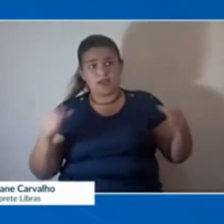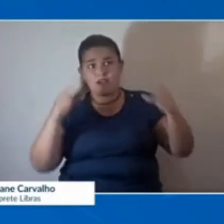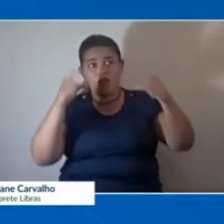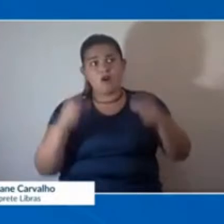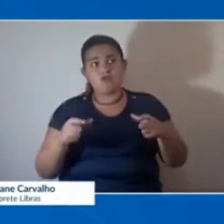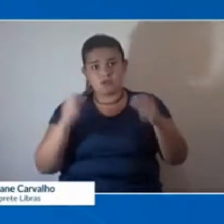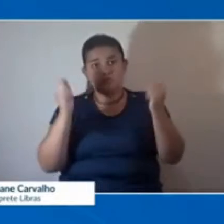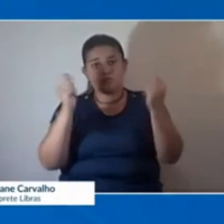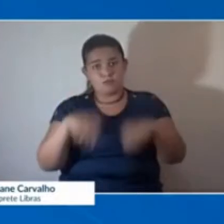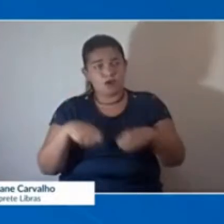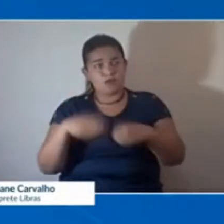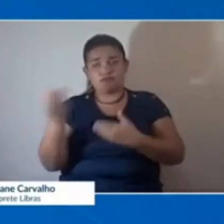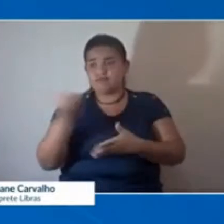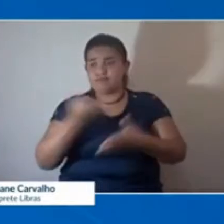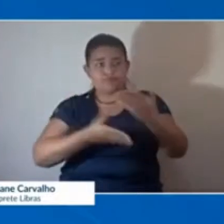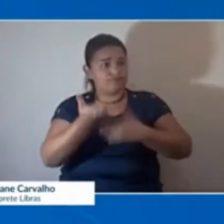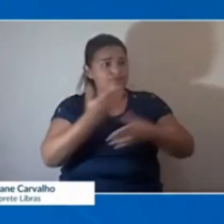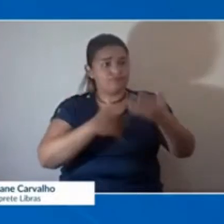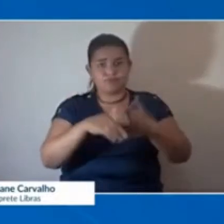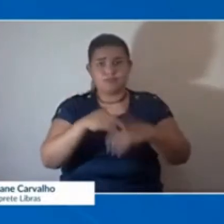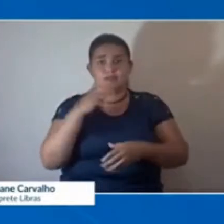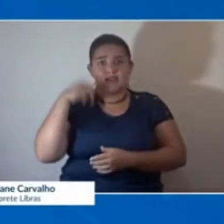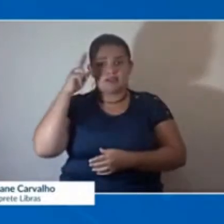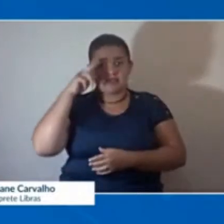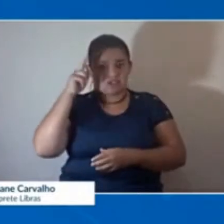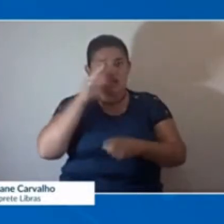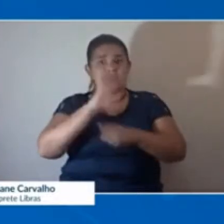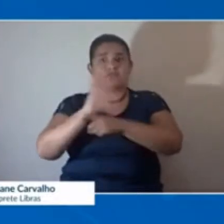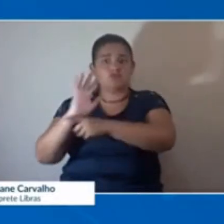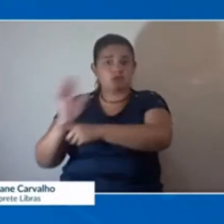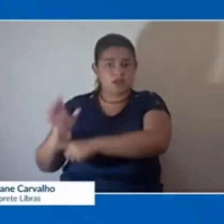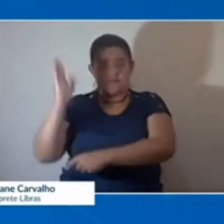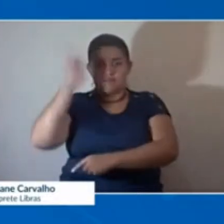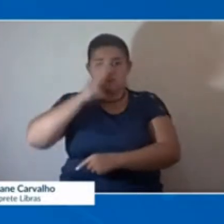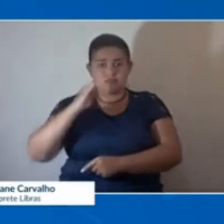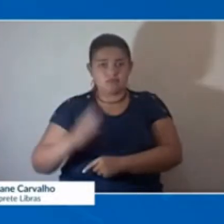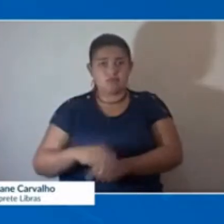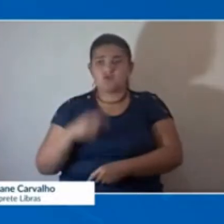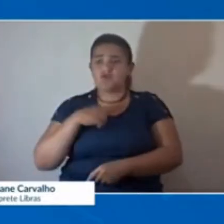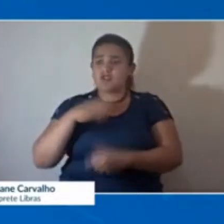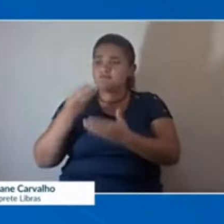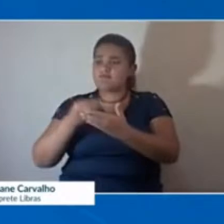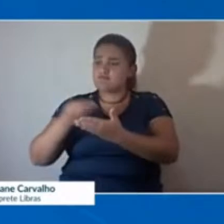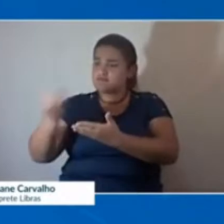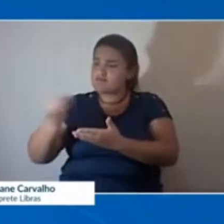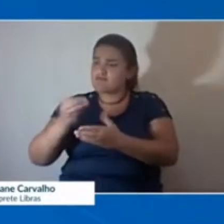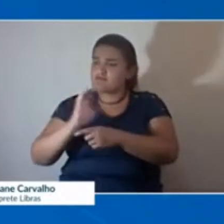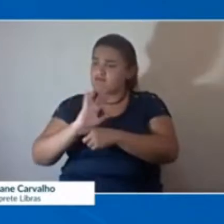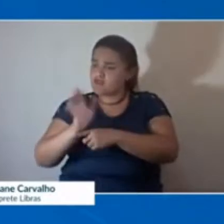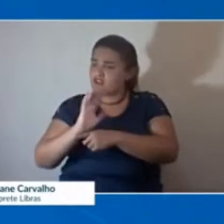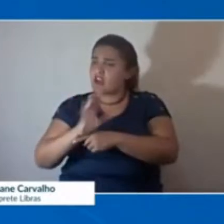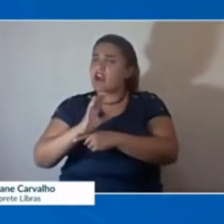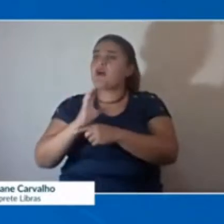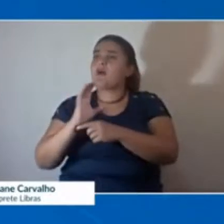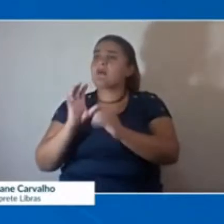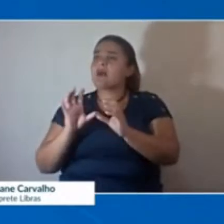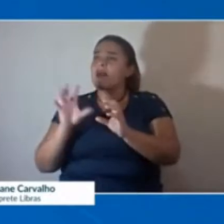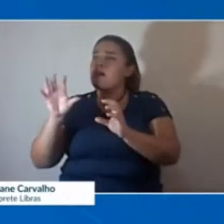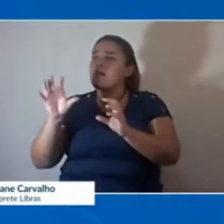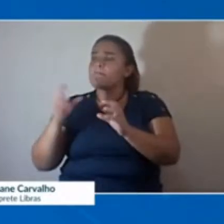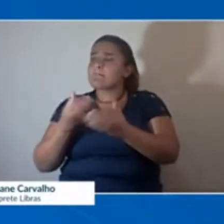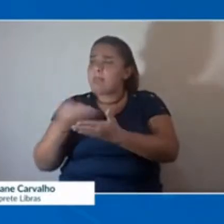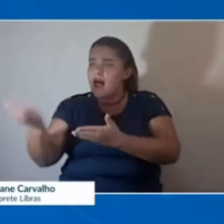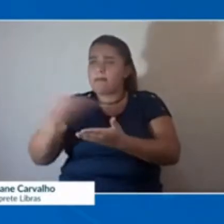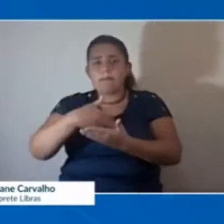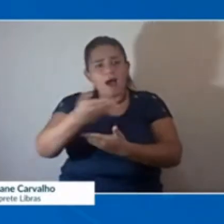um gargalo na história do cinema brasileiro, de distribuição de filmes. E aí, quando a gente fala de filmes